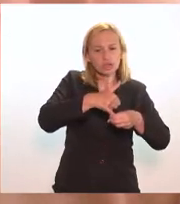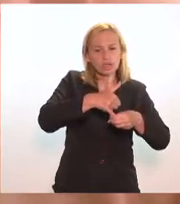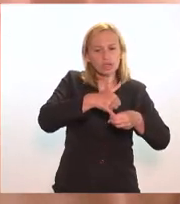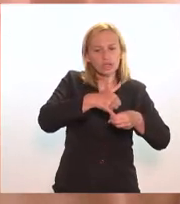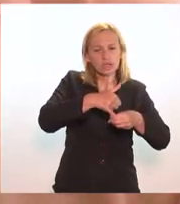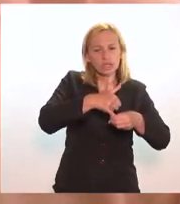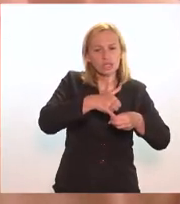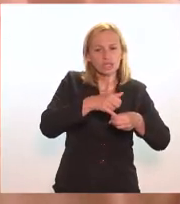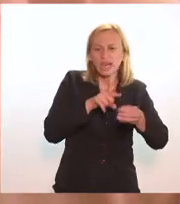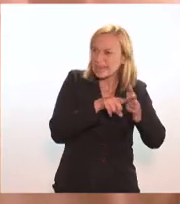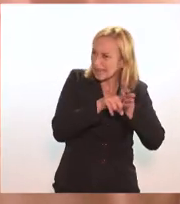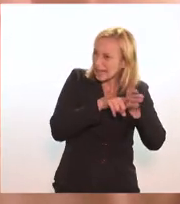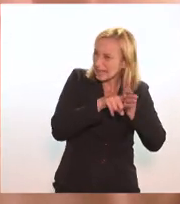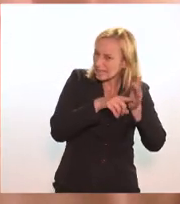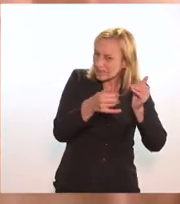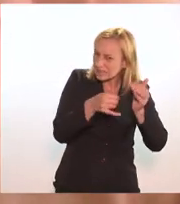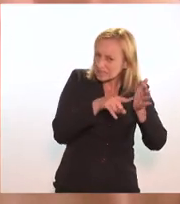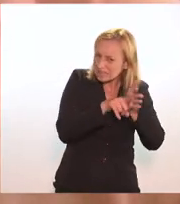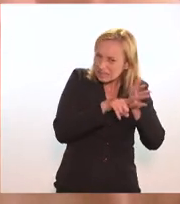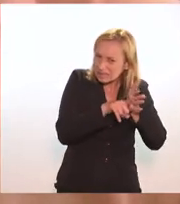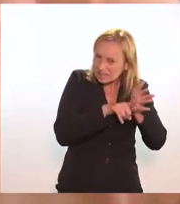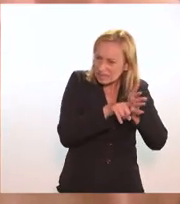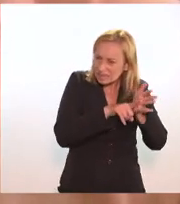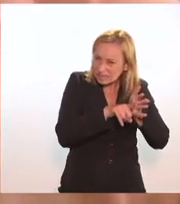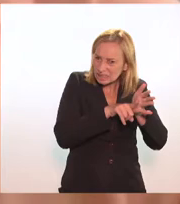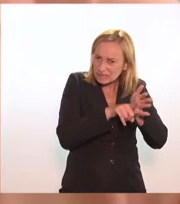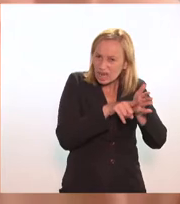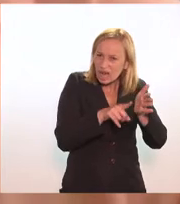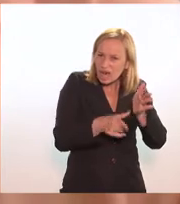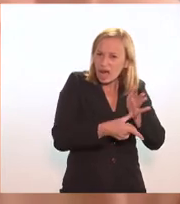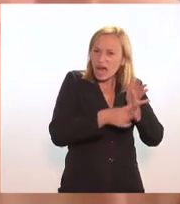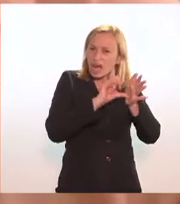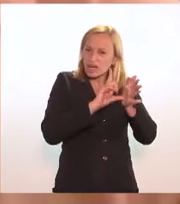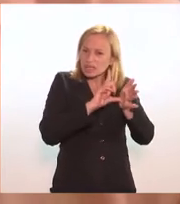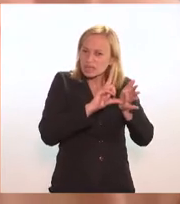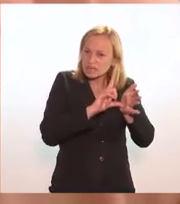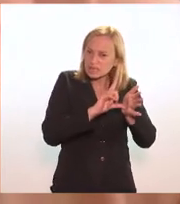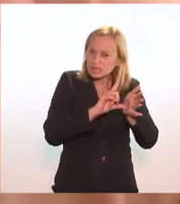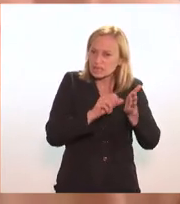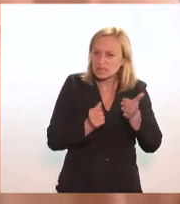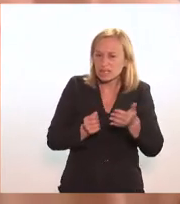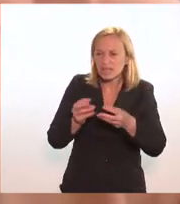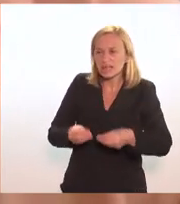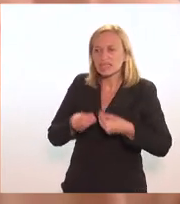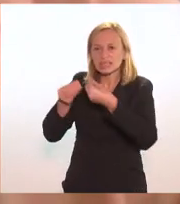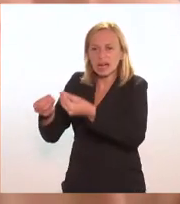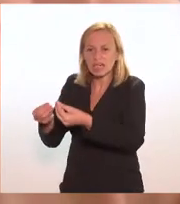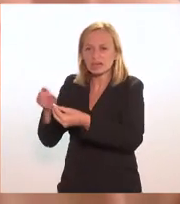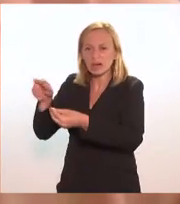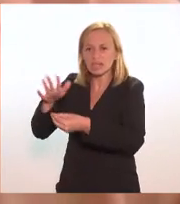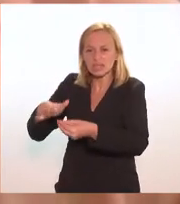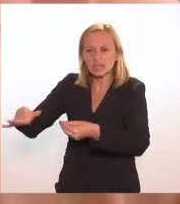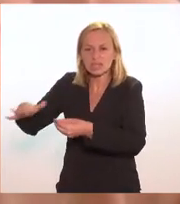tipo de análise antes de ser cedido a esses órgãos?